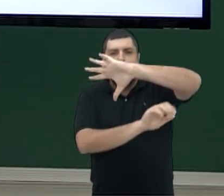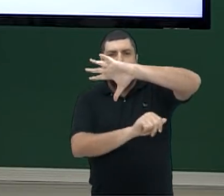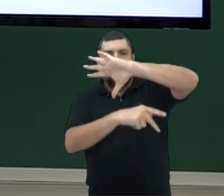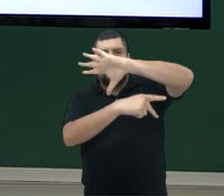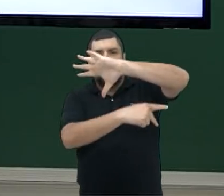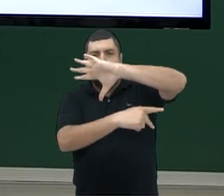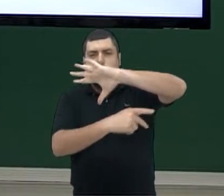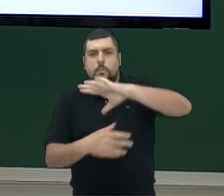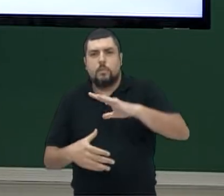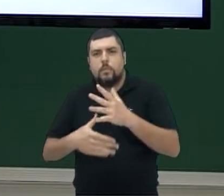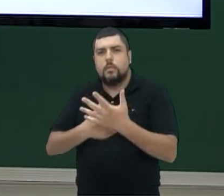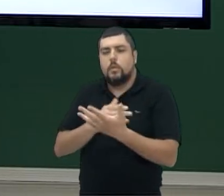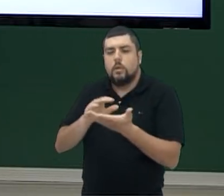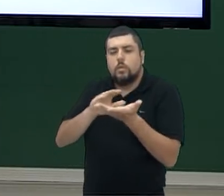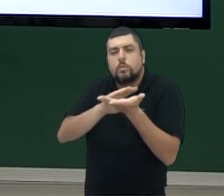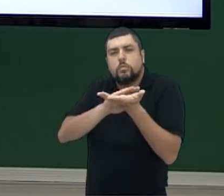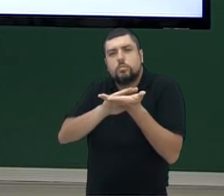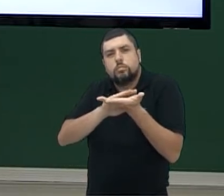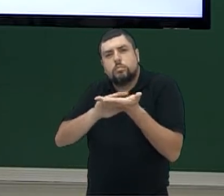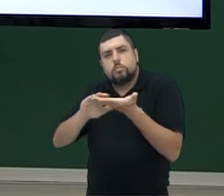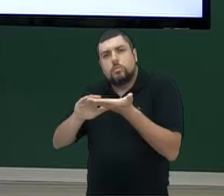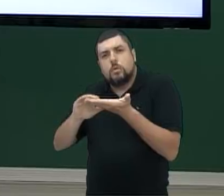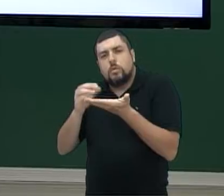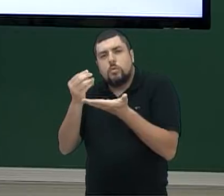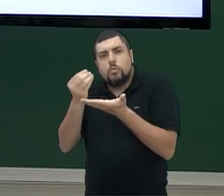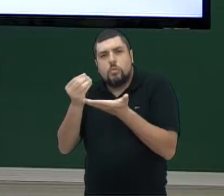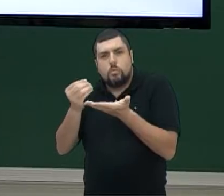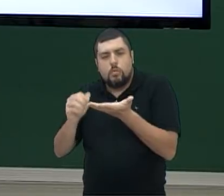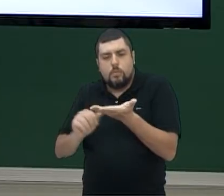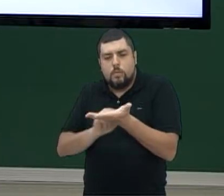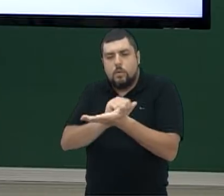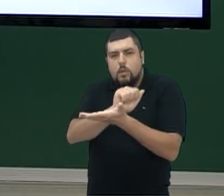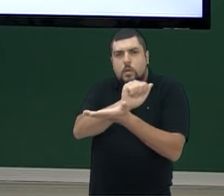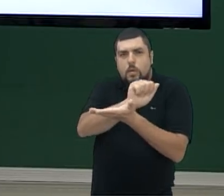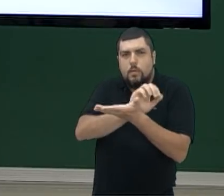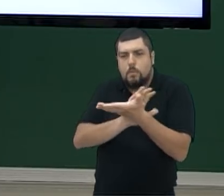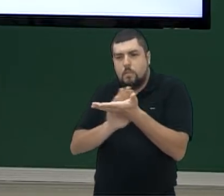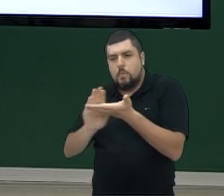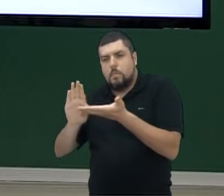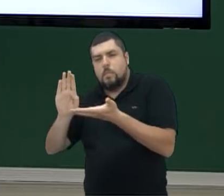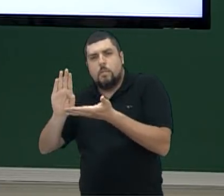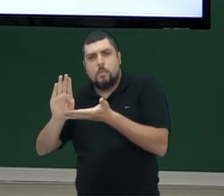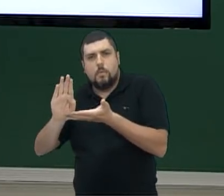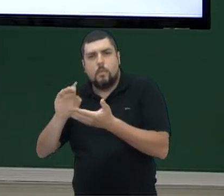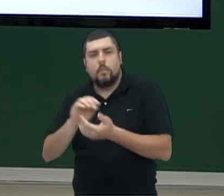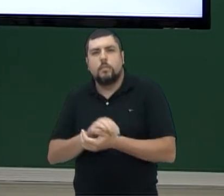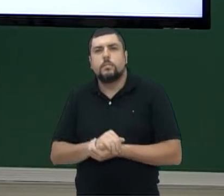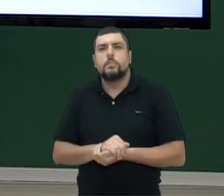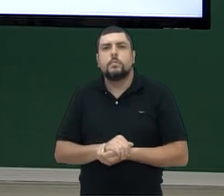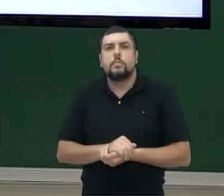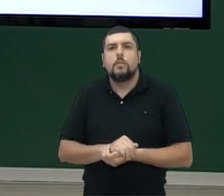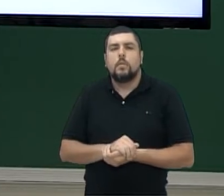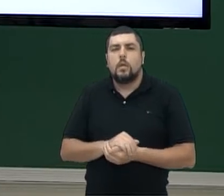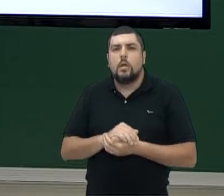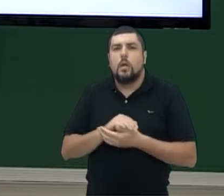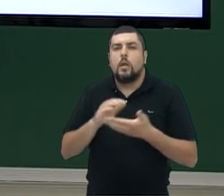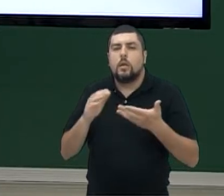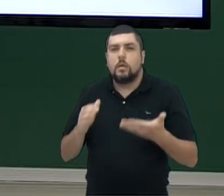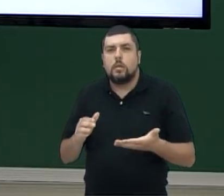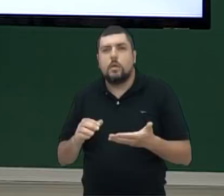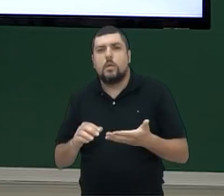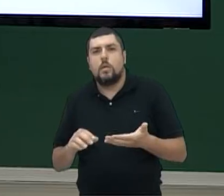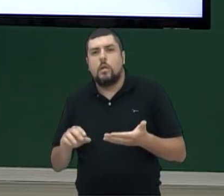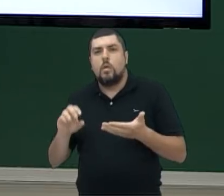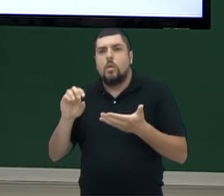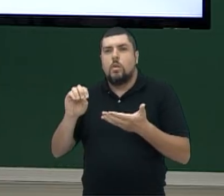nós temos o B e aqui do lado esquerdo nós vamos ter o A. E aqui nós temos, então saindo do Oceano Atlântico,